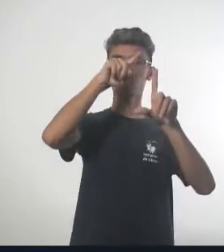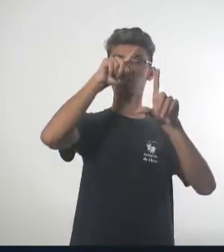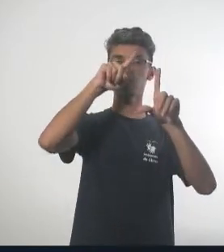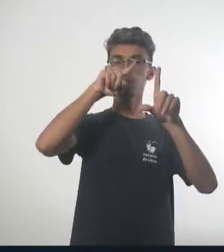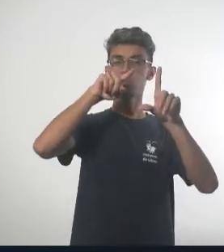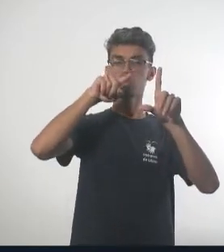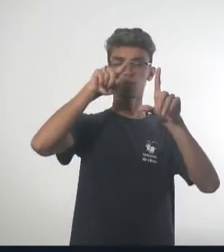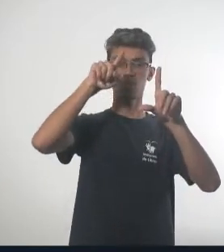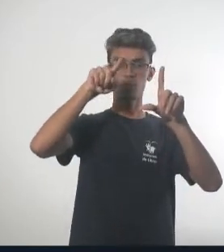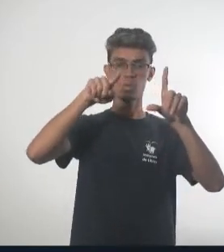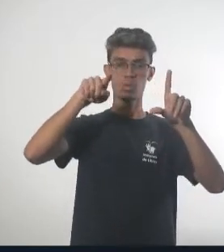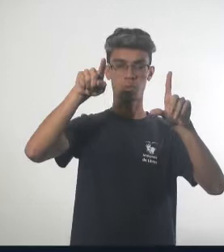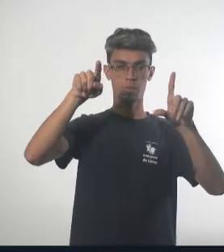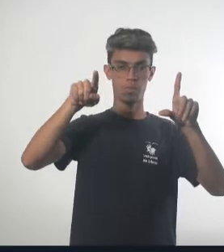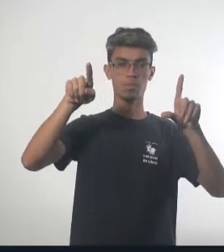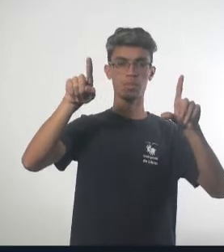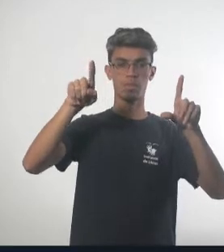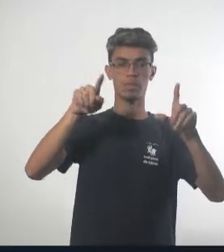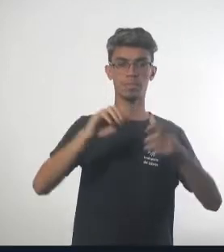gripal.